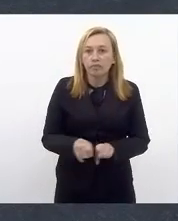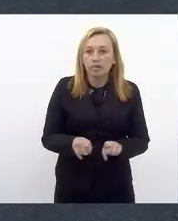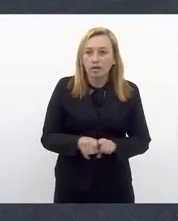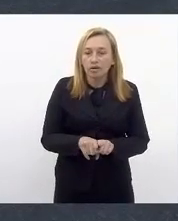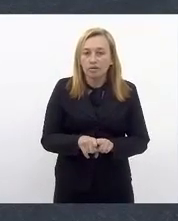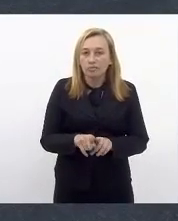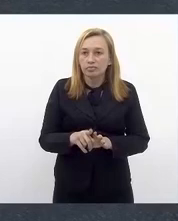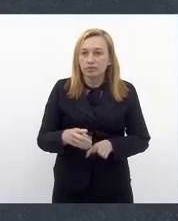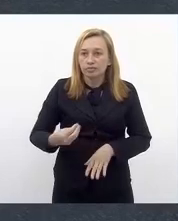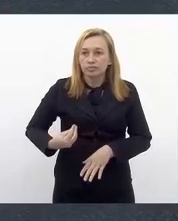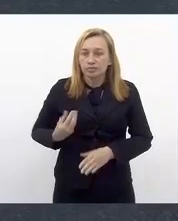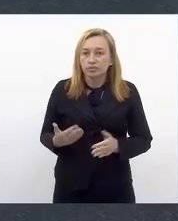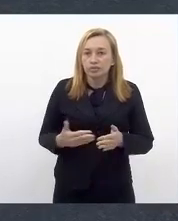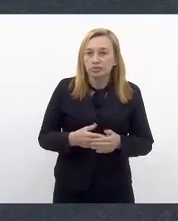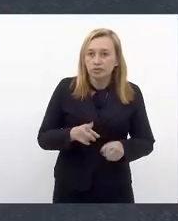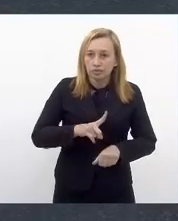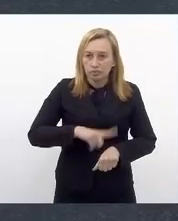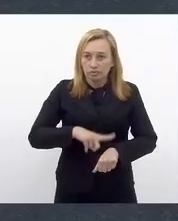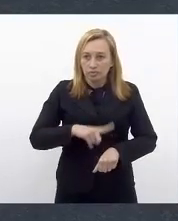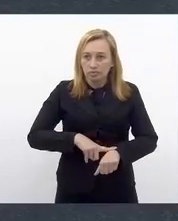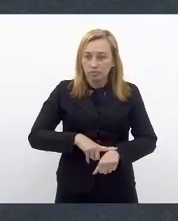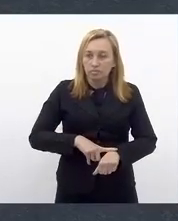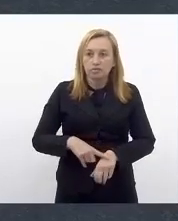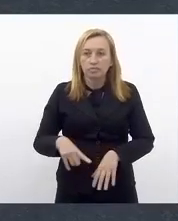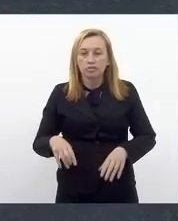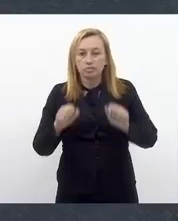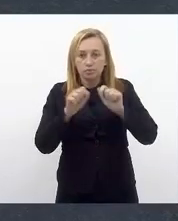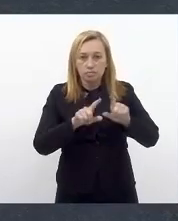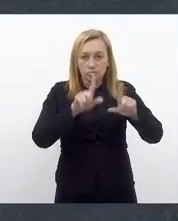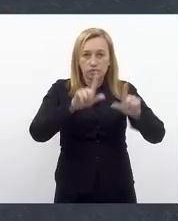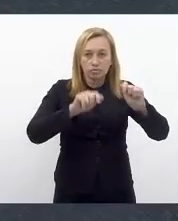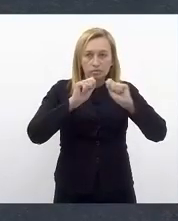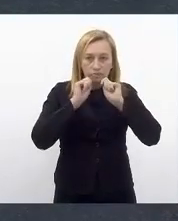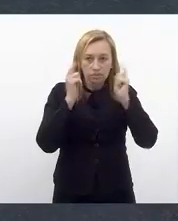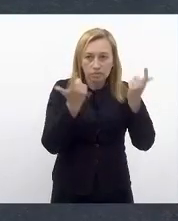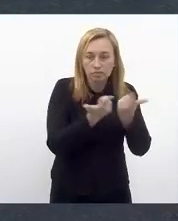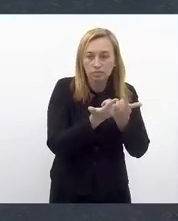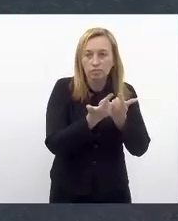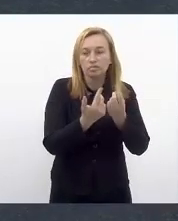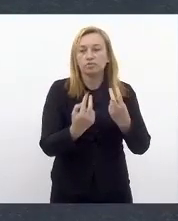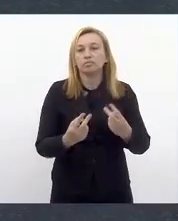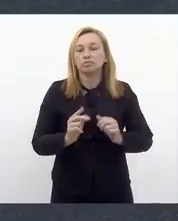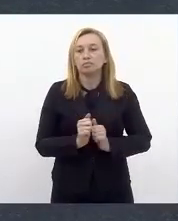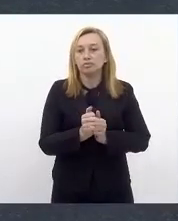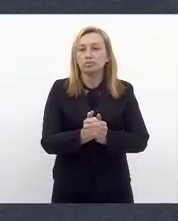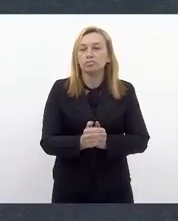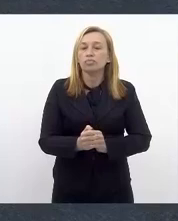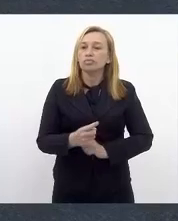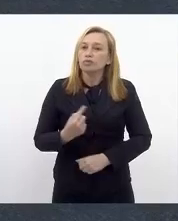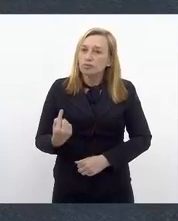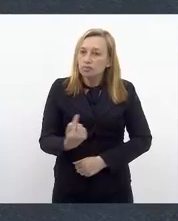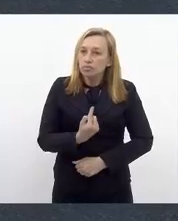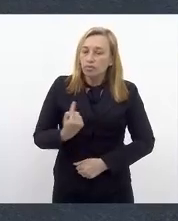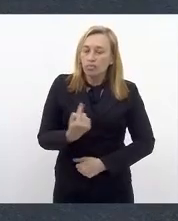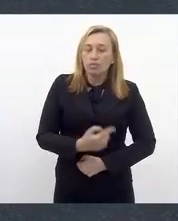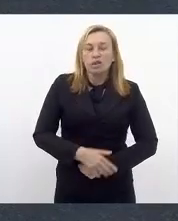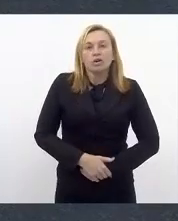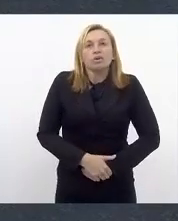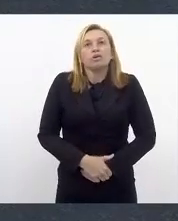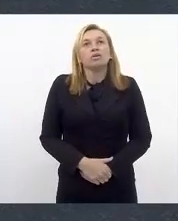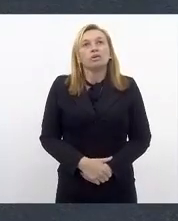estão presentes até essa hora eu acho que nos ouvem na TV alérgico é nós fomos colocados né